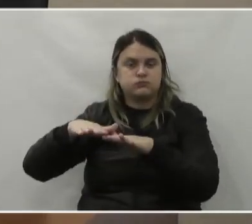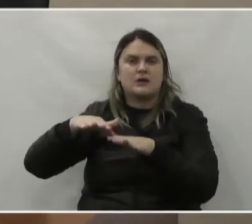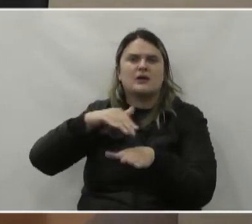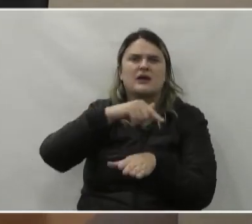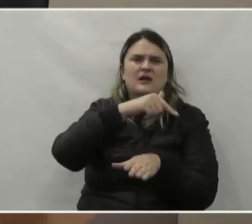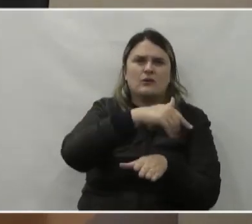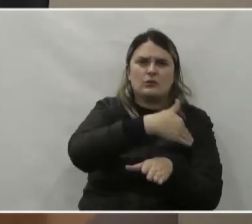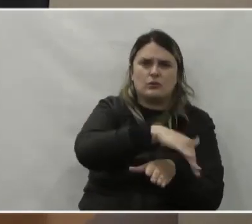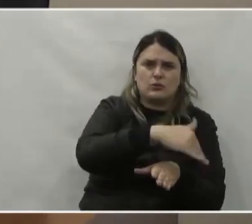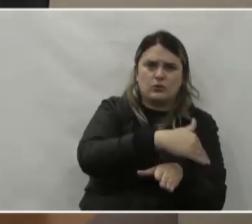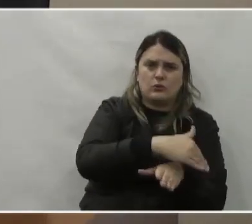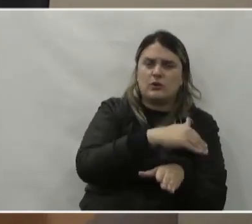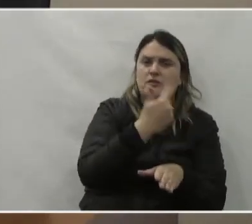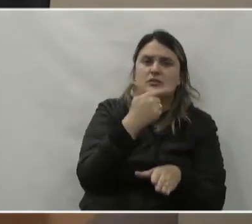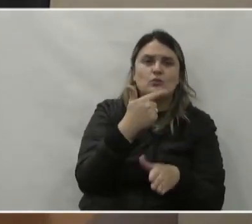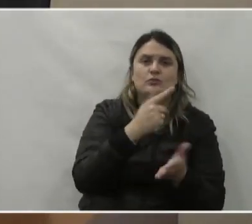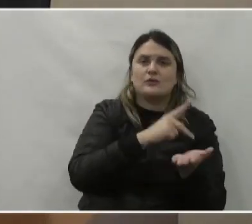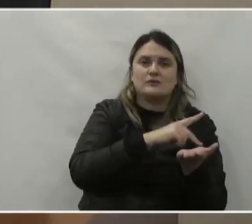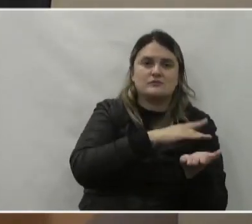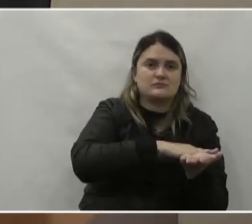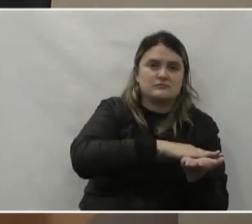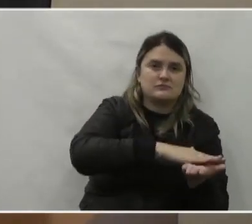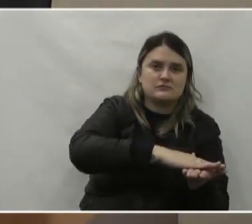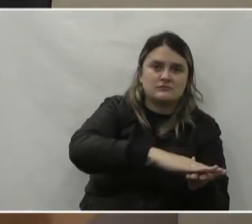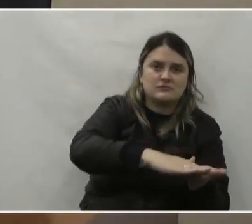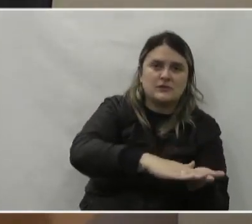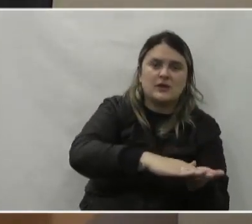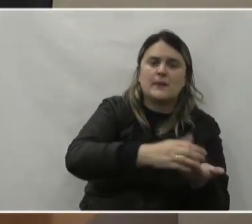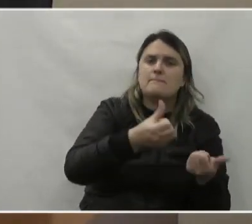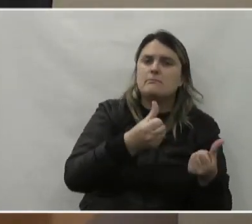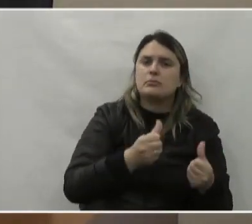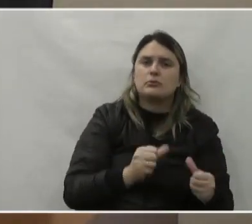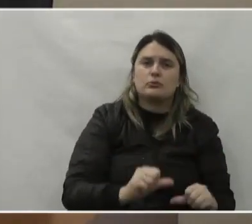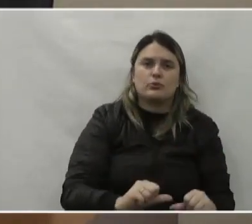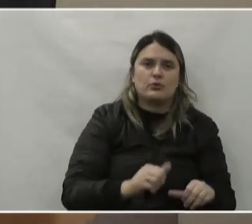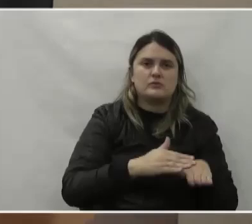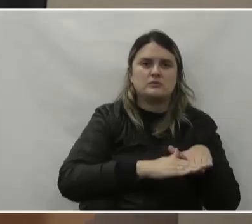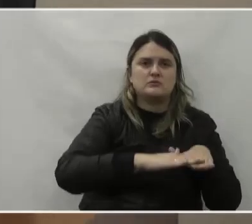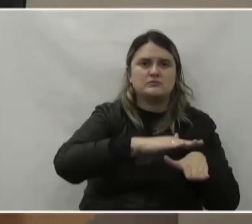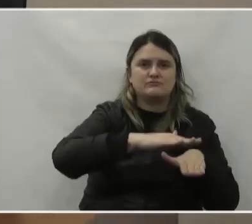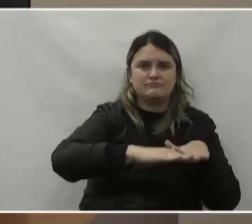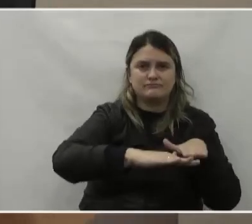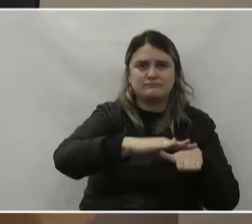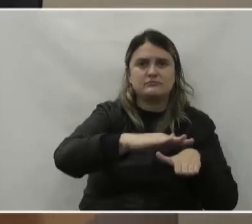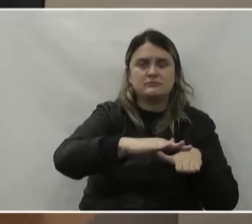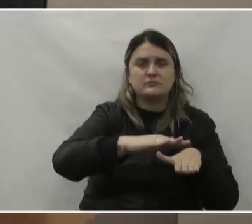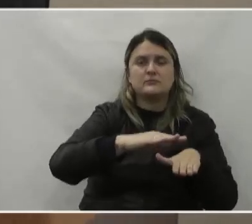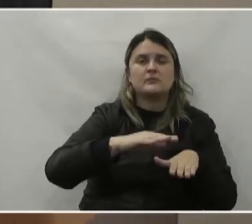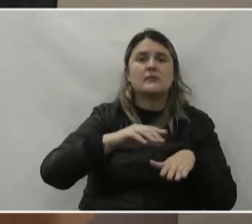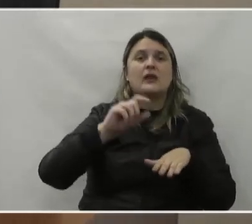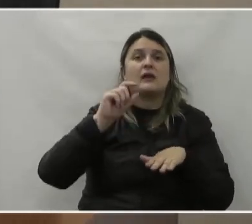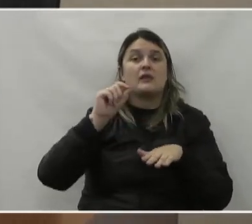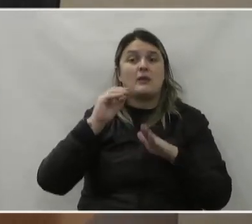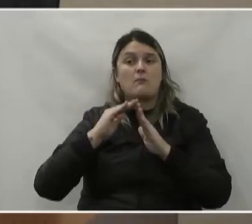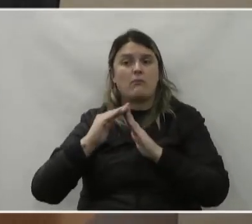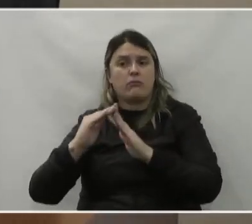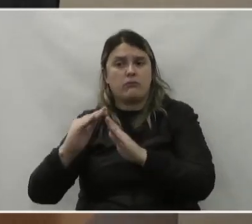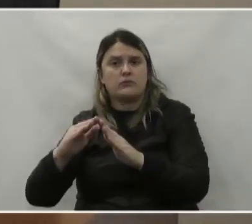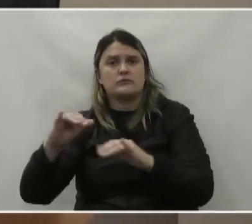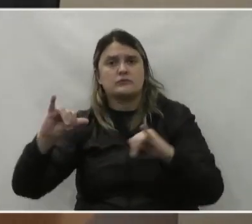essas ruas que não são pavimentadas, elas ficaram numa situação muito precária. E o povo é que tem